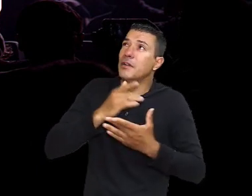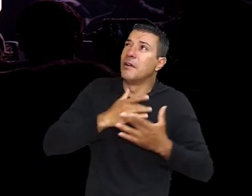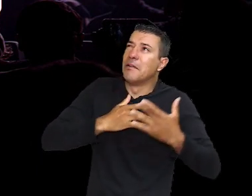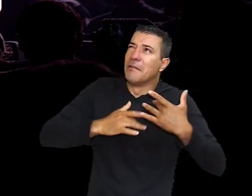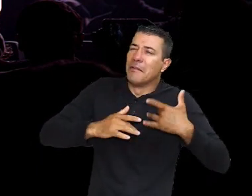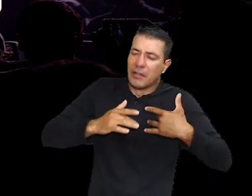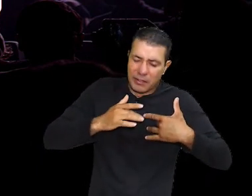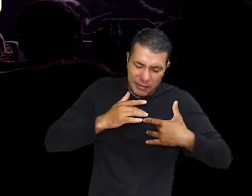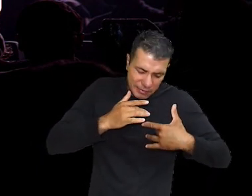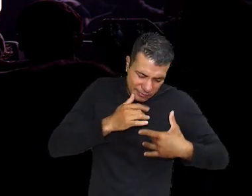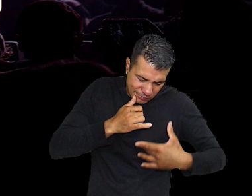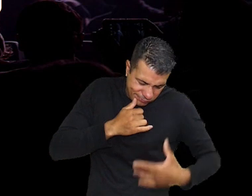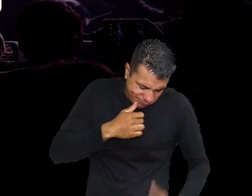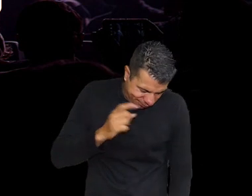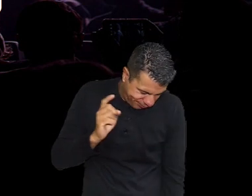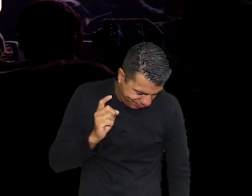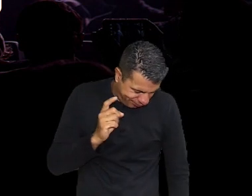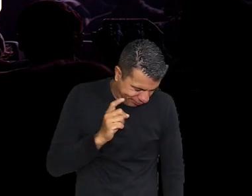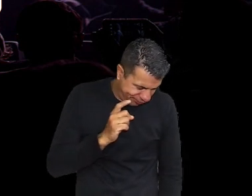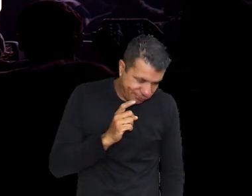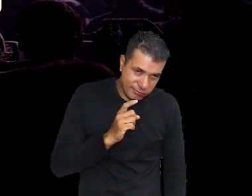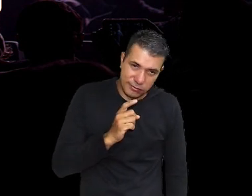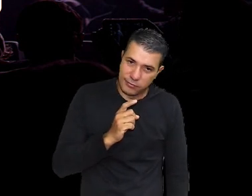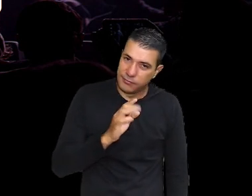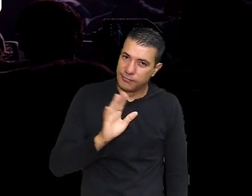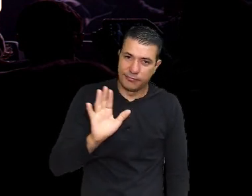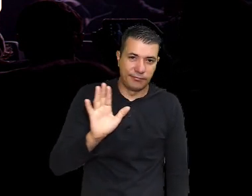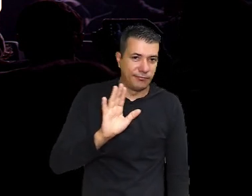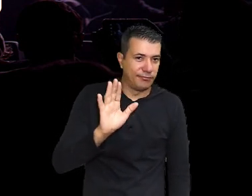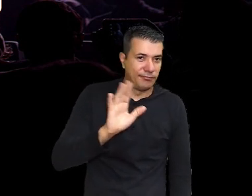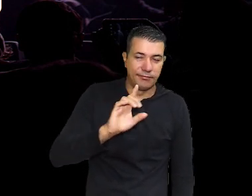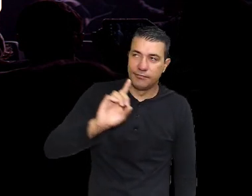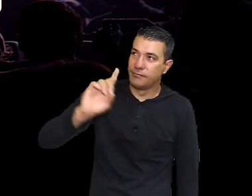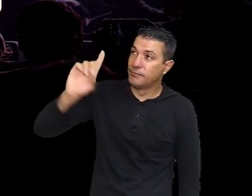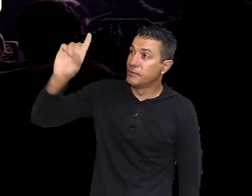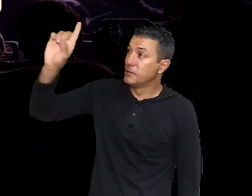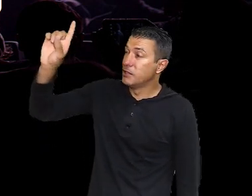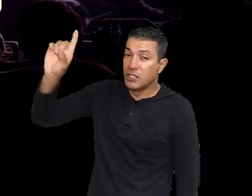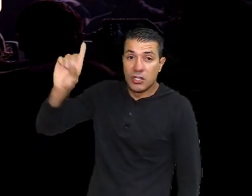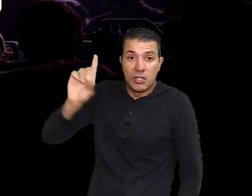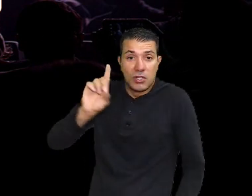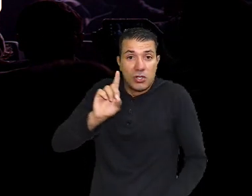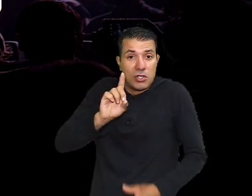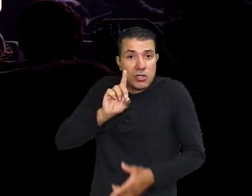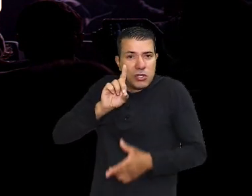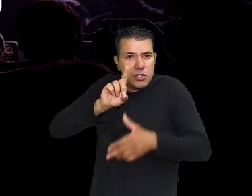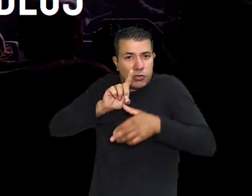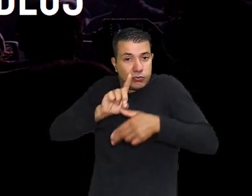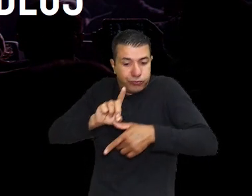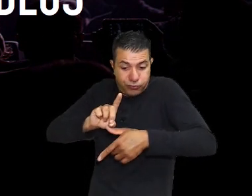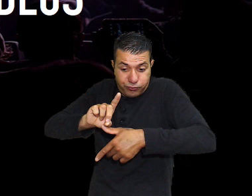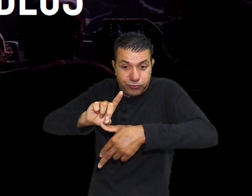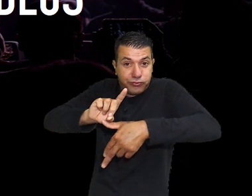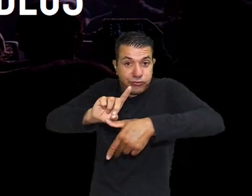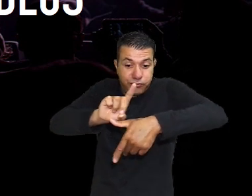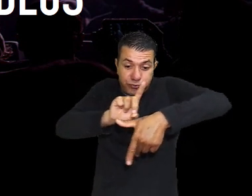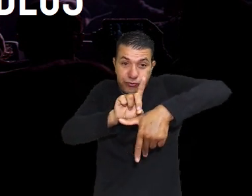fiel. Não há o que temer, contigo eu